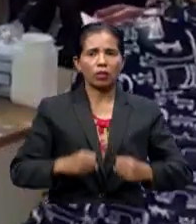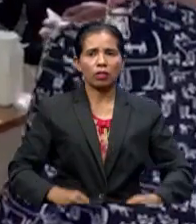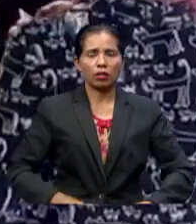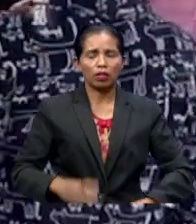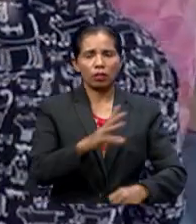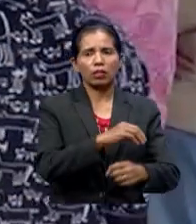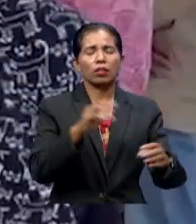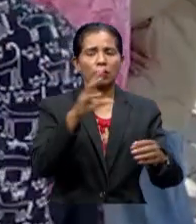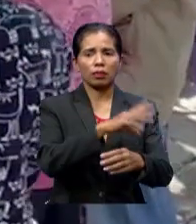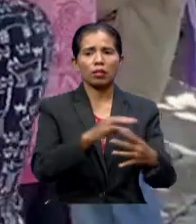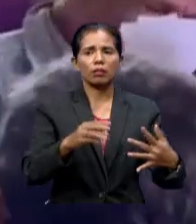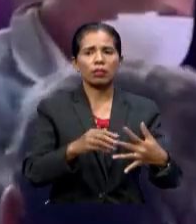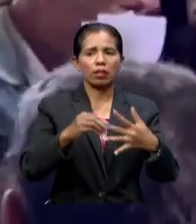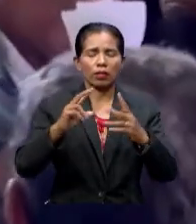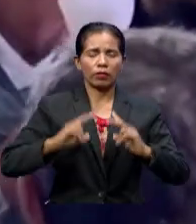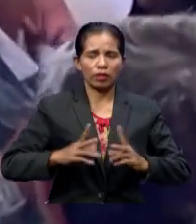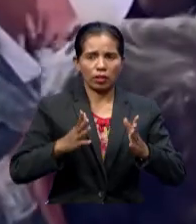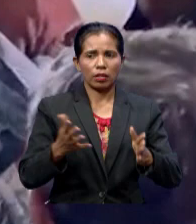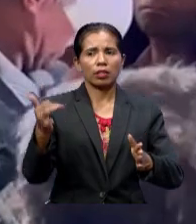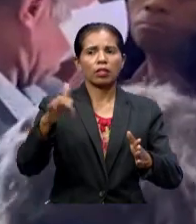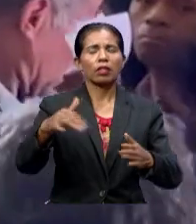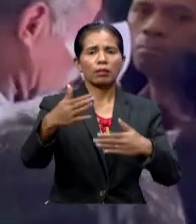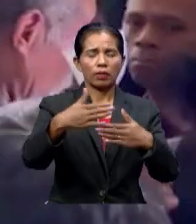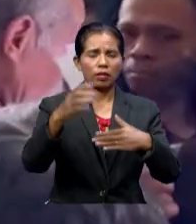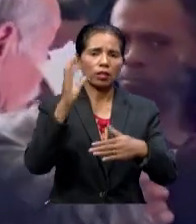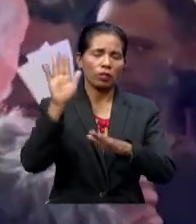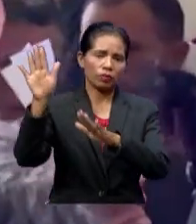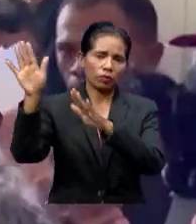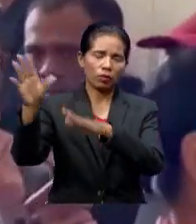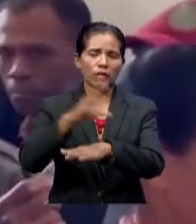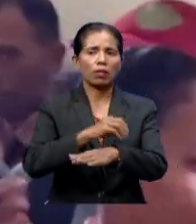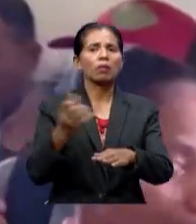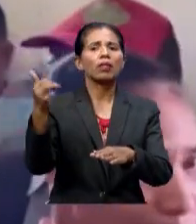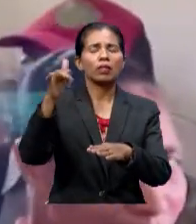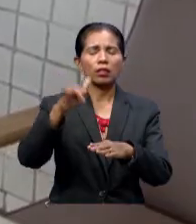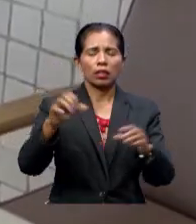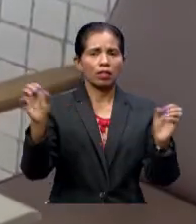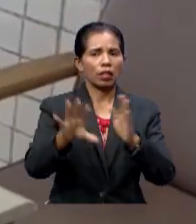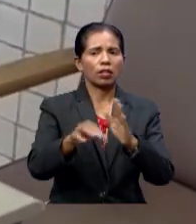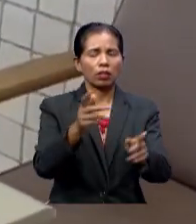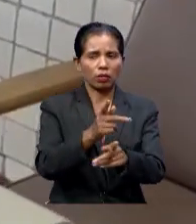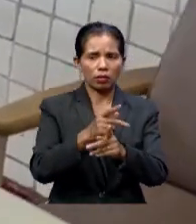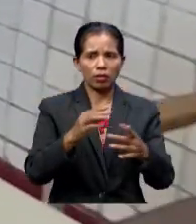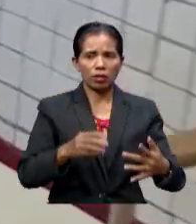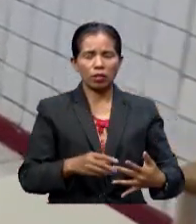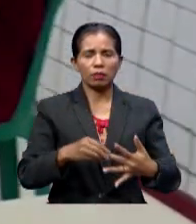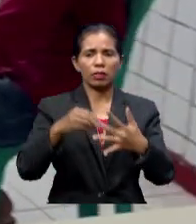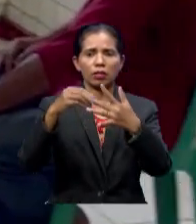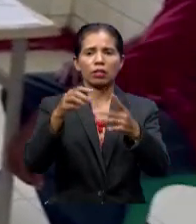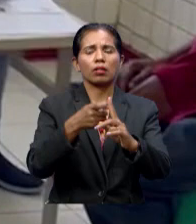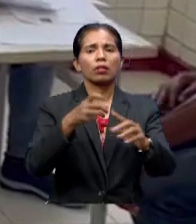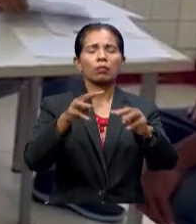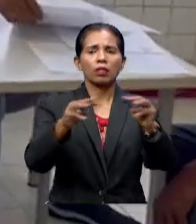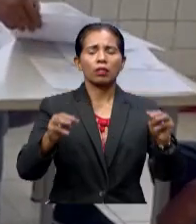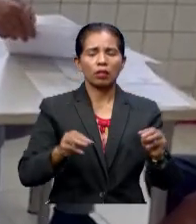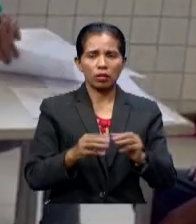consulta especializada ba veterano sira nebehela iha área remotas nomos ba sira nebela hetan cuidado especializada liu